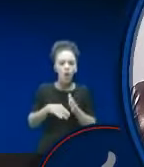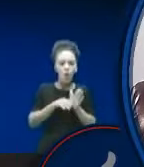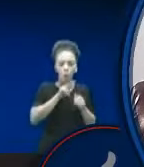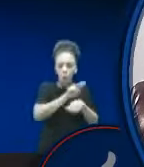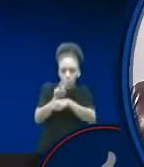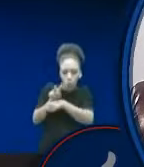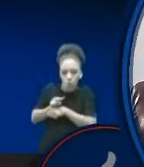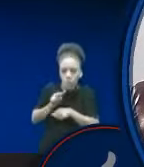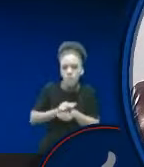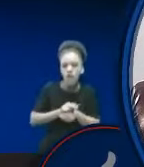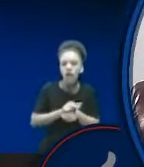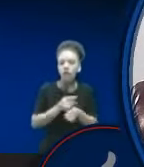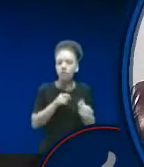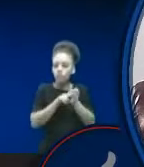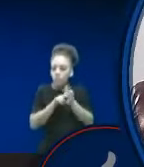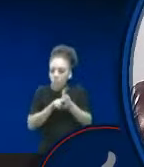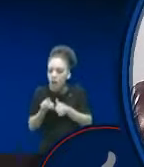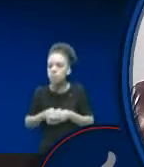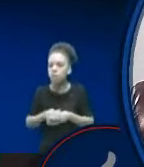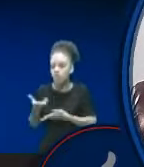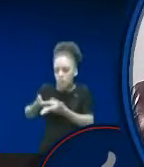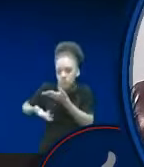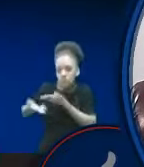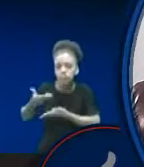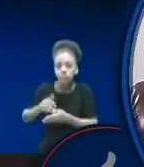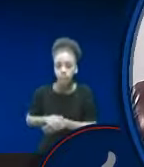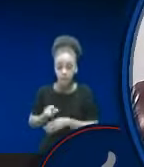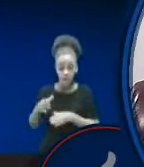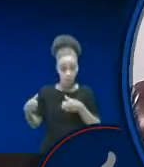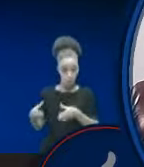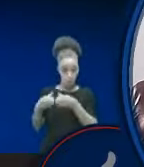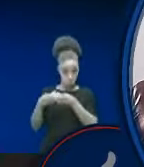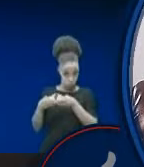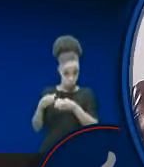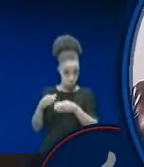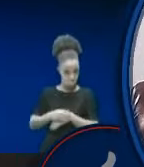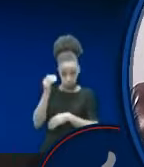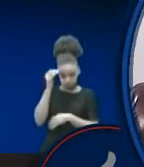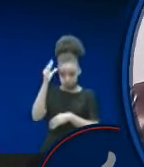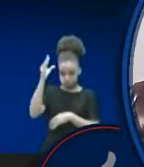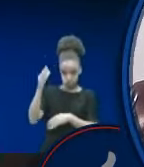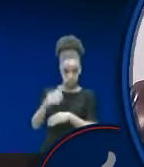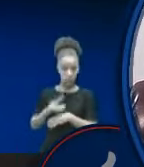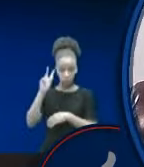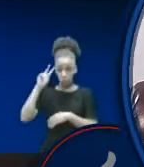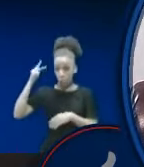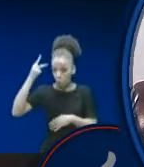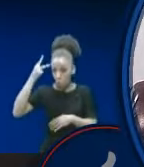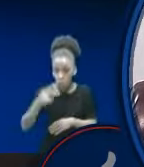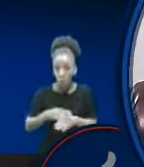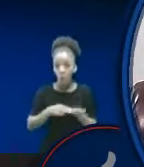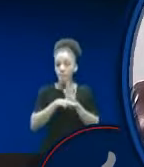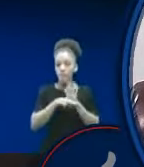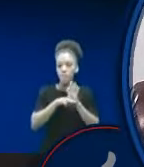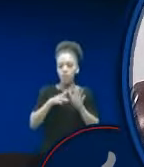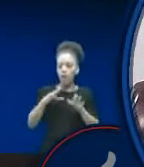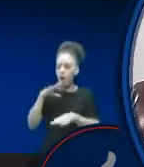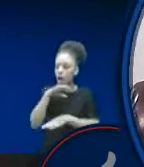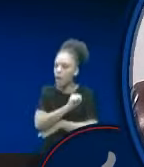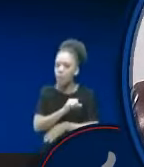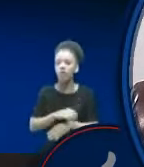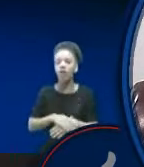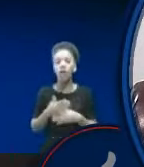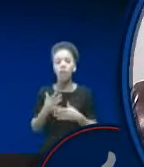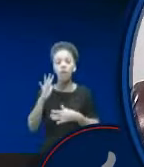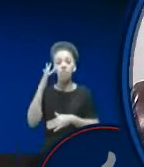tempo de relacionamento conosco. Esse time é um time de mentalidade growth, data-driven, que opera com metodologias ágeis para